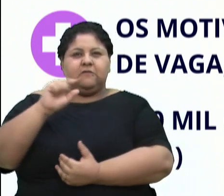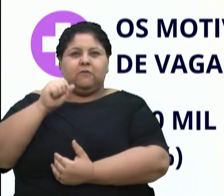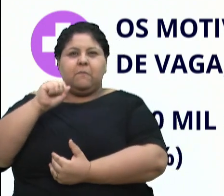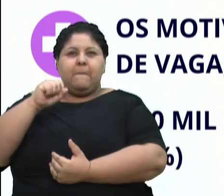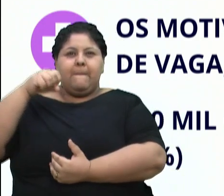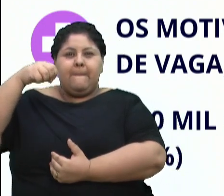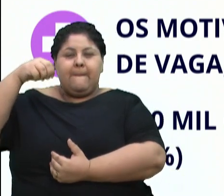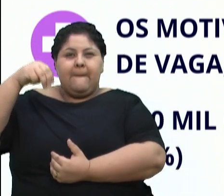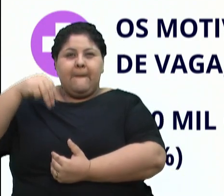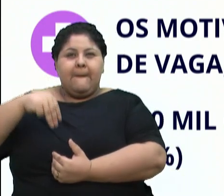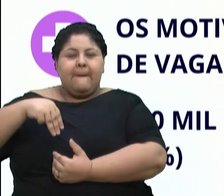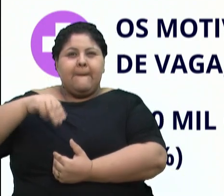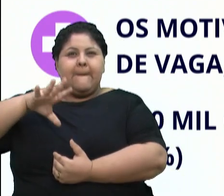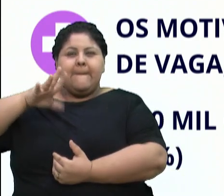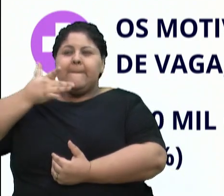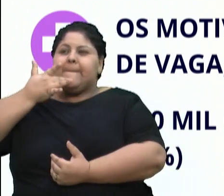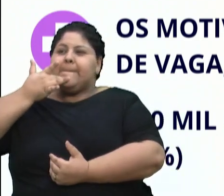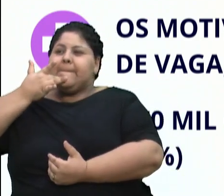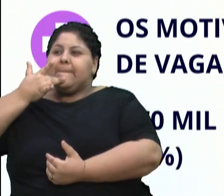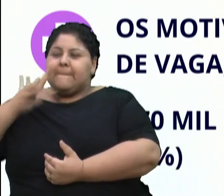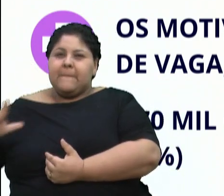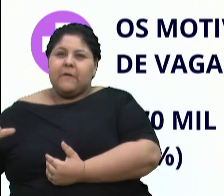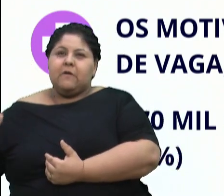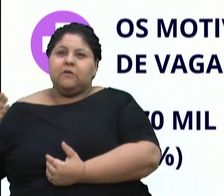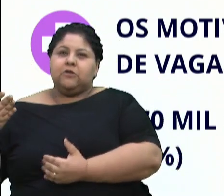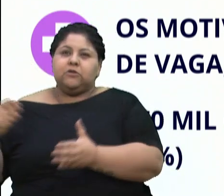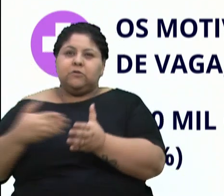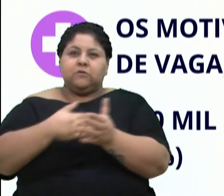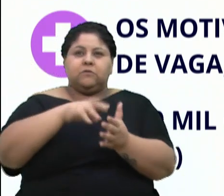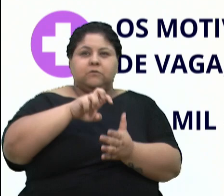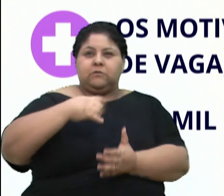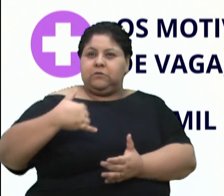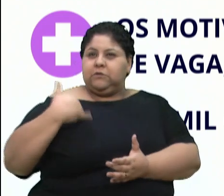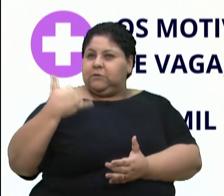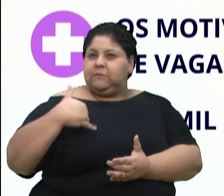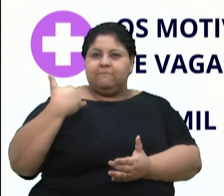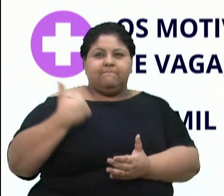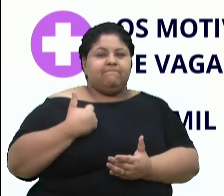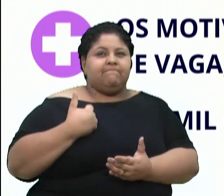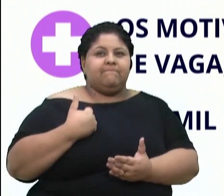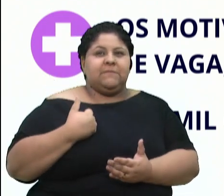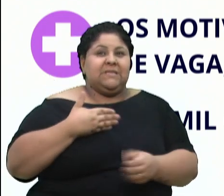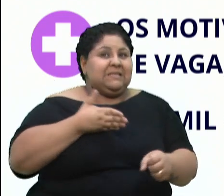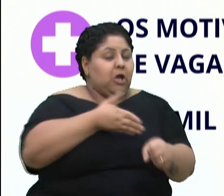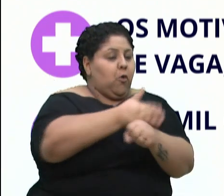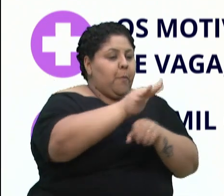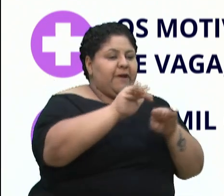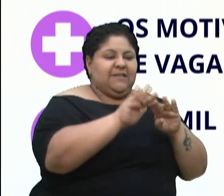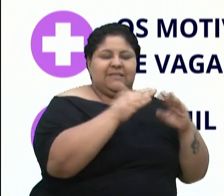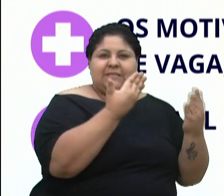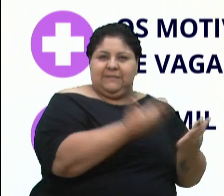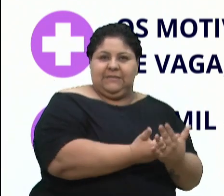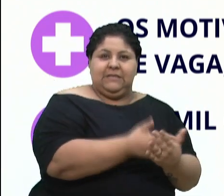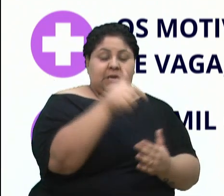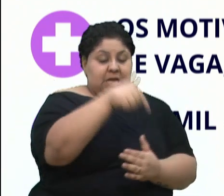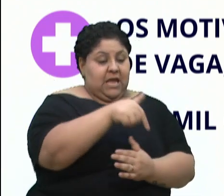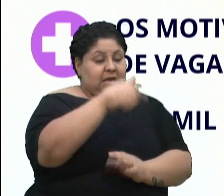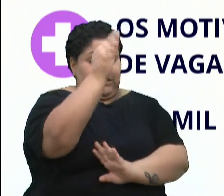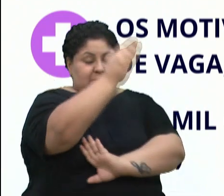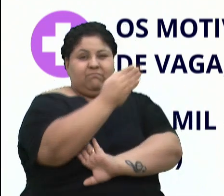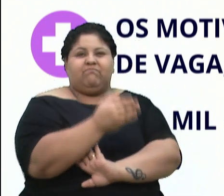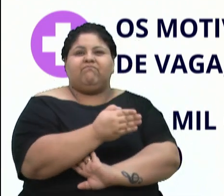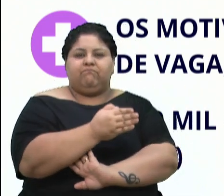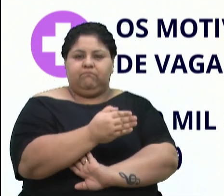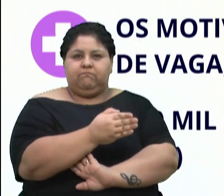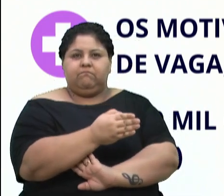178 mil crianças de 4 a 5 anos não frequentam as escolas aqui no Brasil,